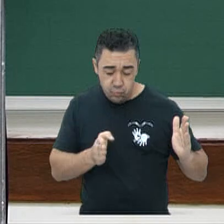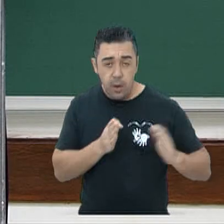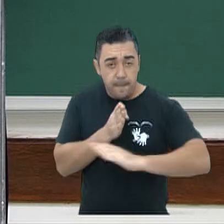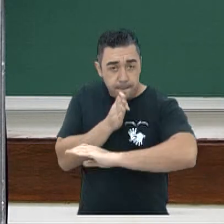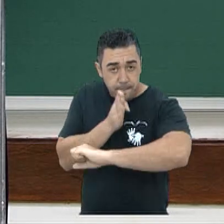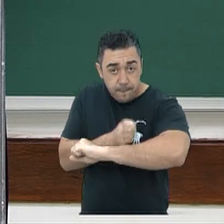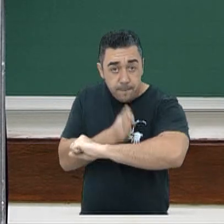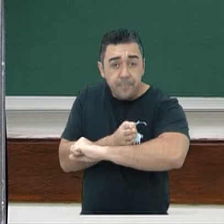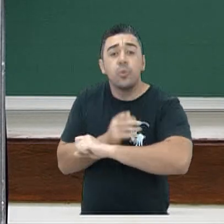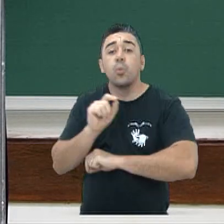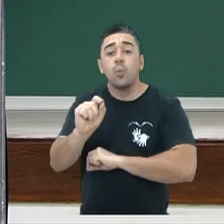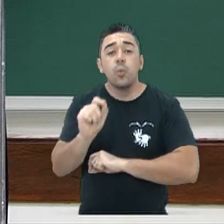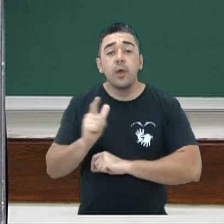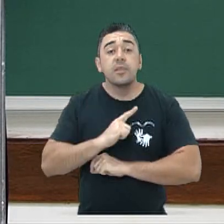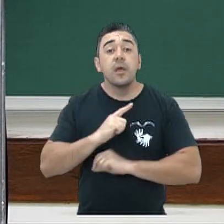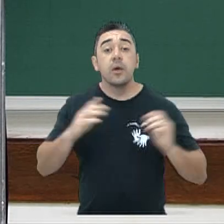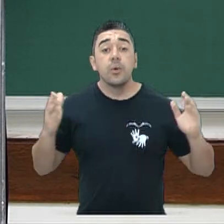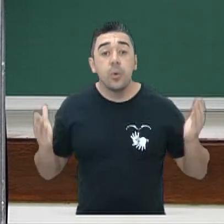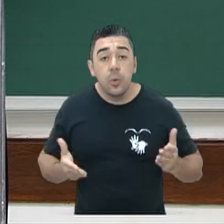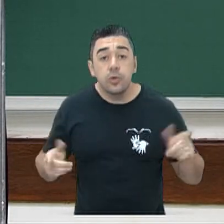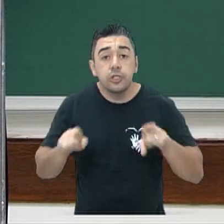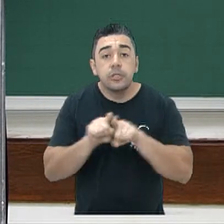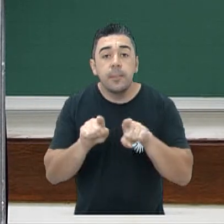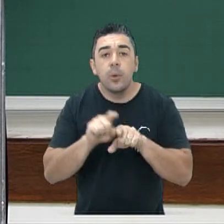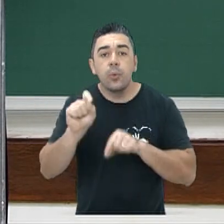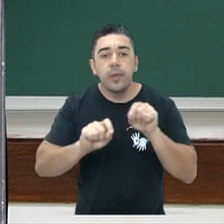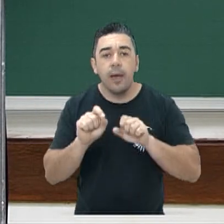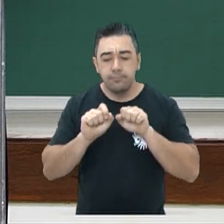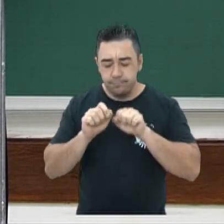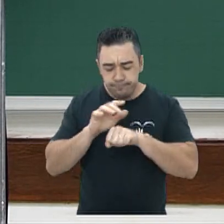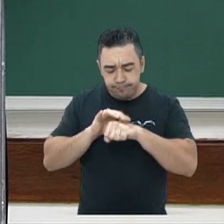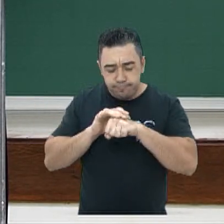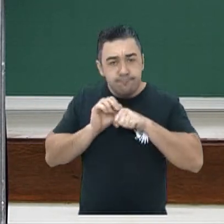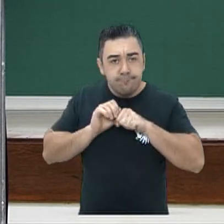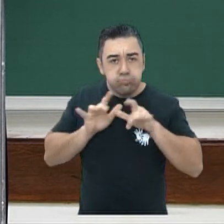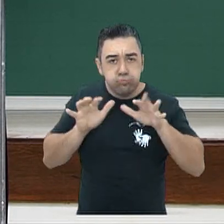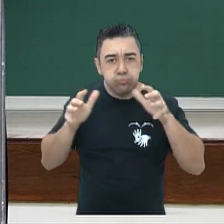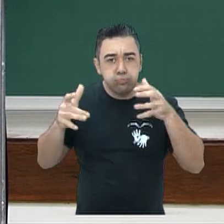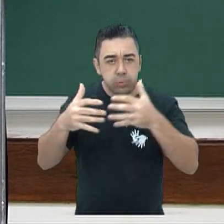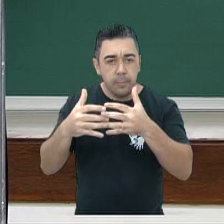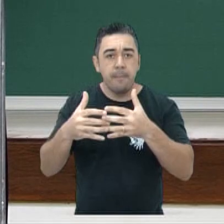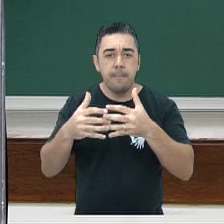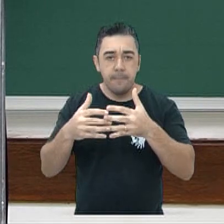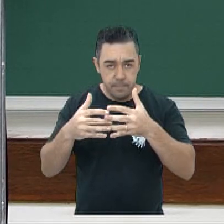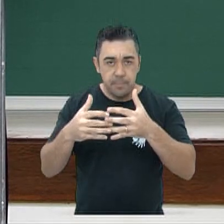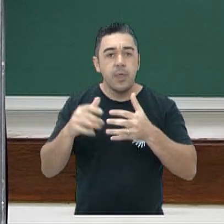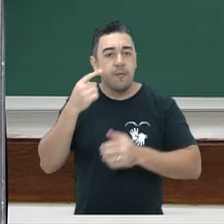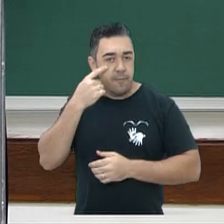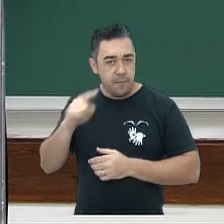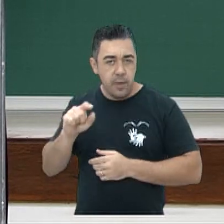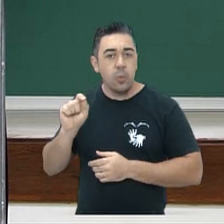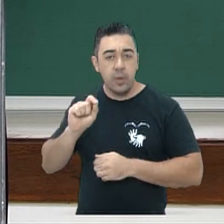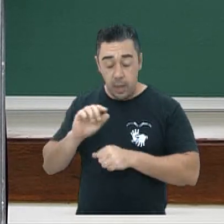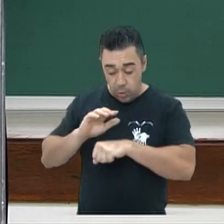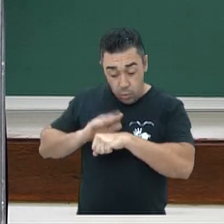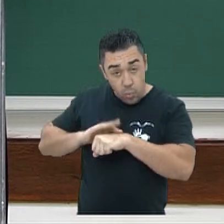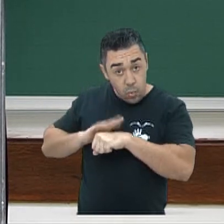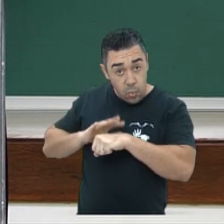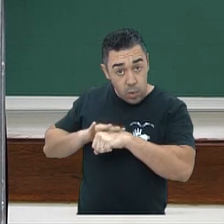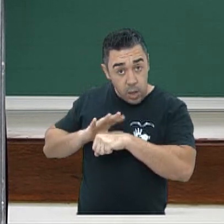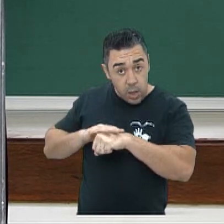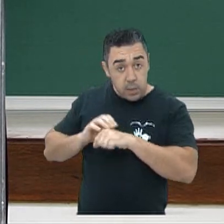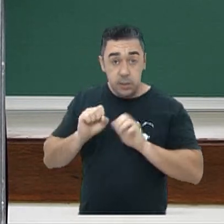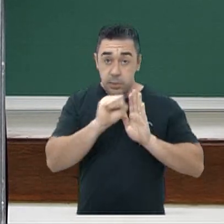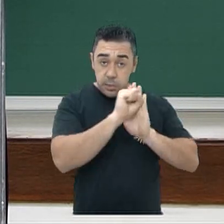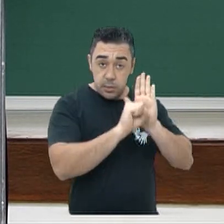que reflete um pouco o que a gente está tendo nos dias de hoje, que é uma pandemia. Então também a gente vai ver o caso de uma doença que surge lá no